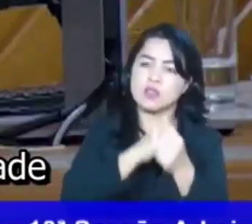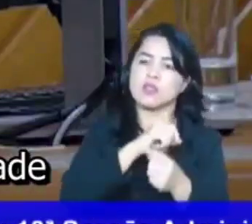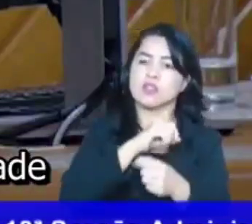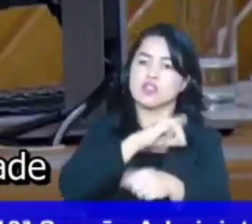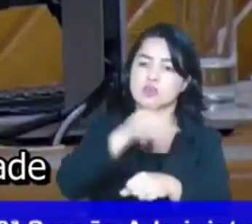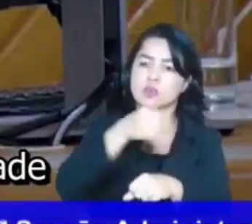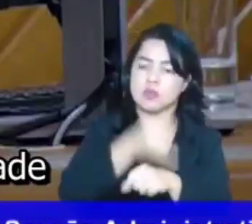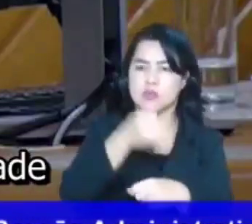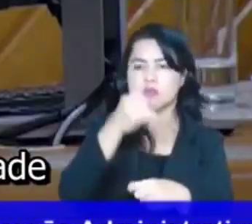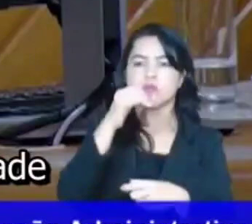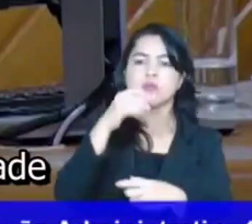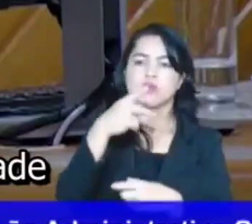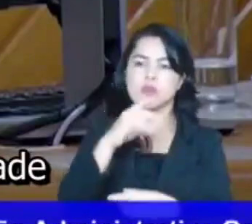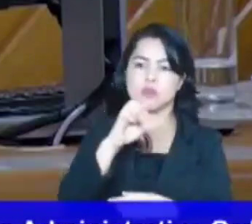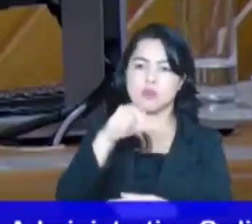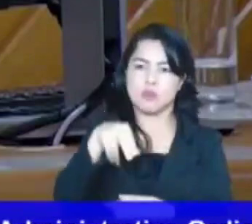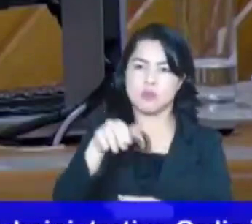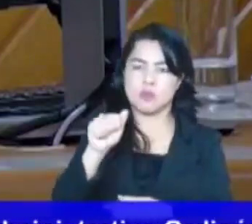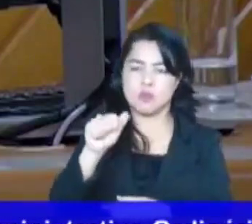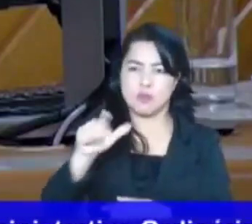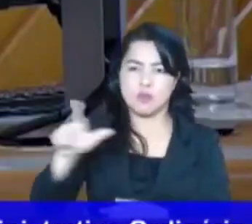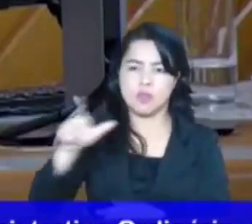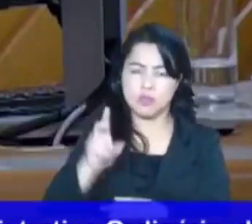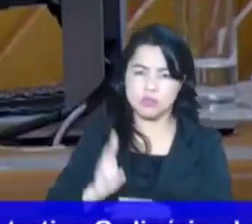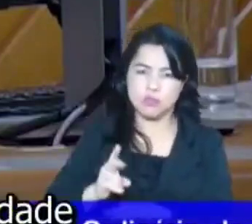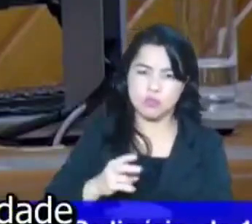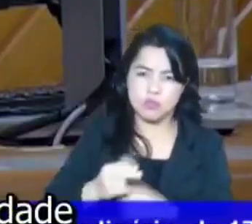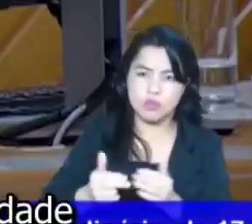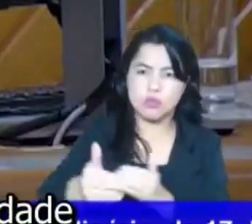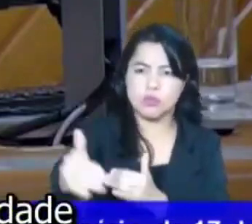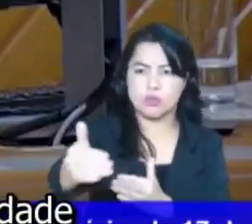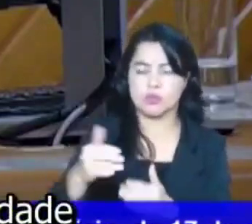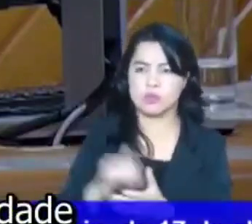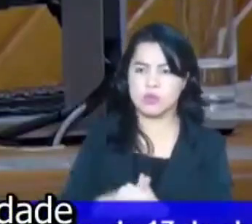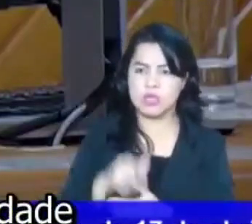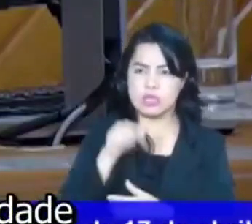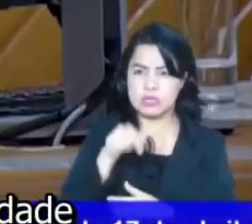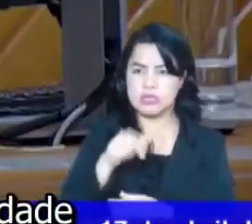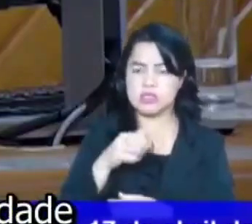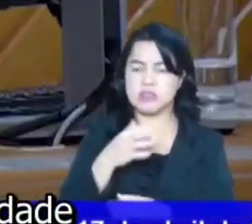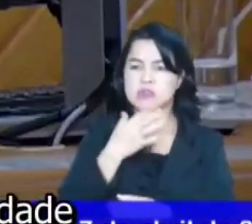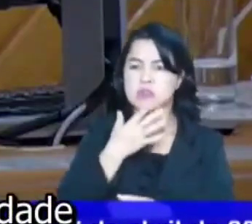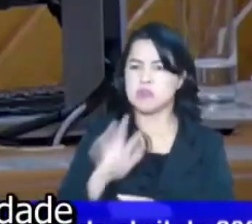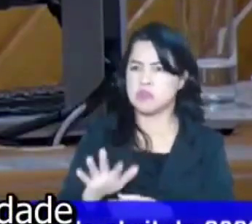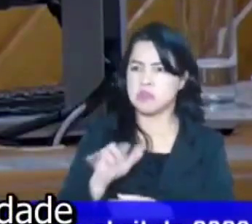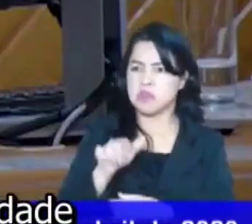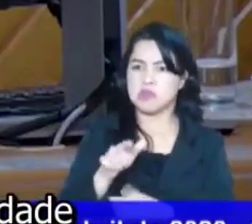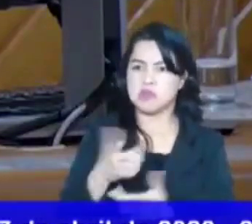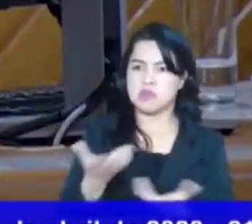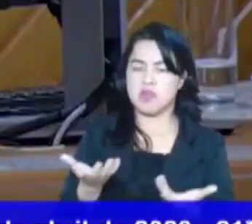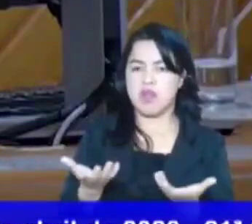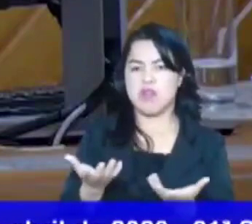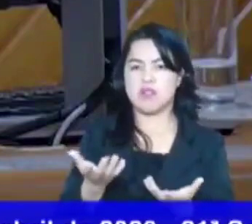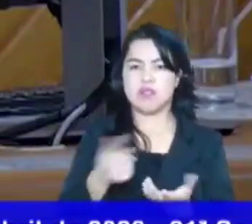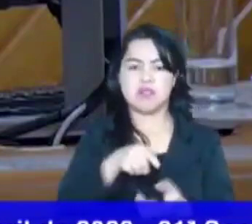penal em curso. E o caso aqui não é de reconhecer essa